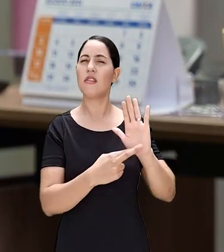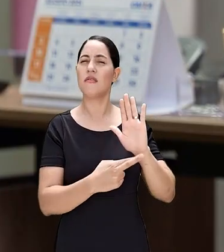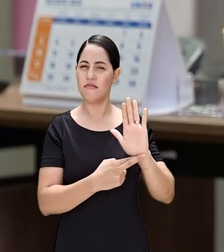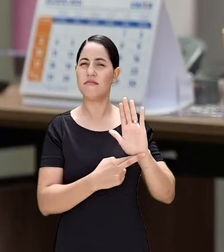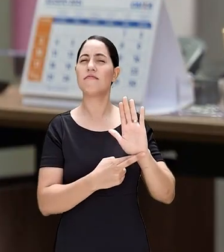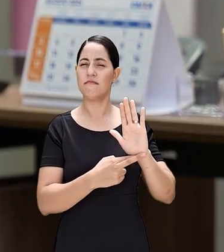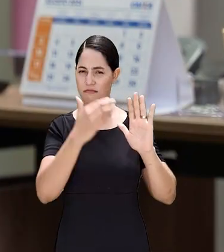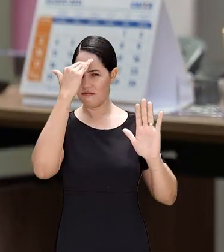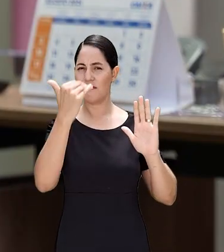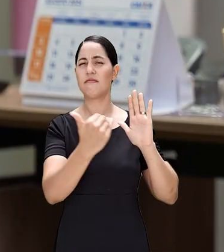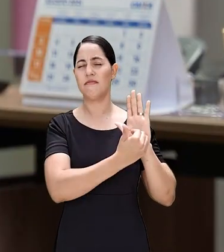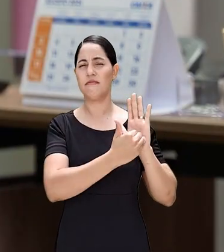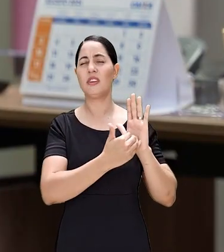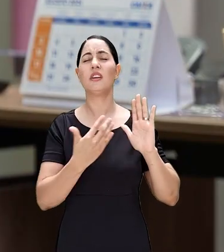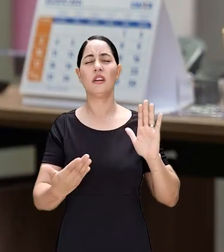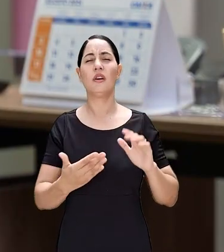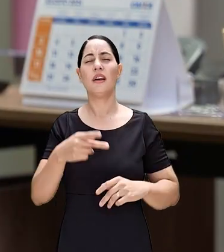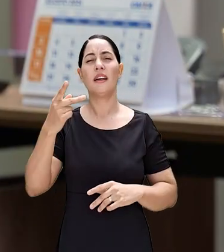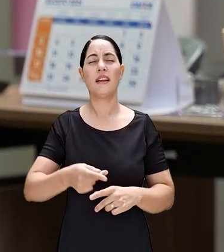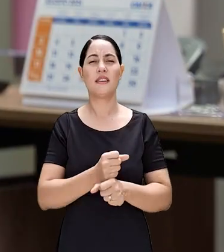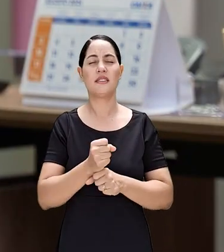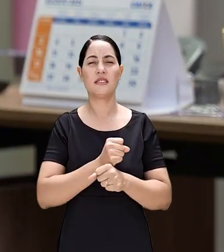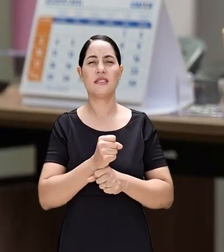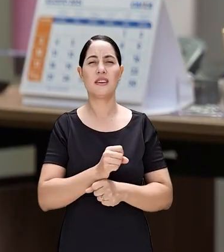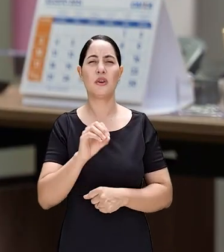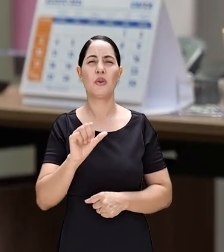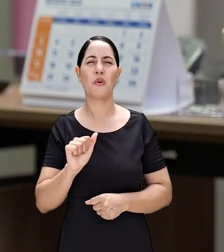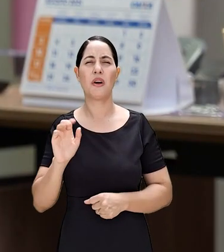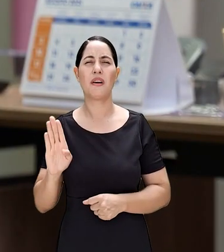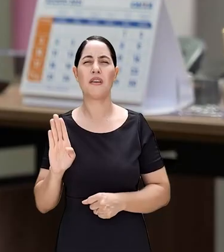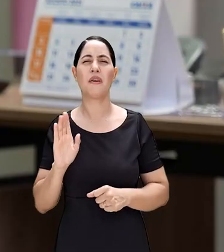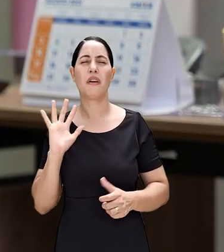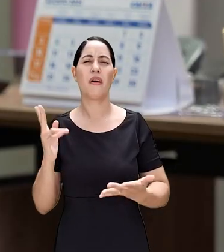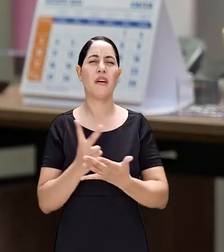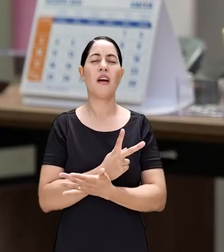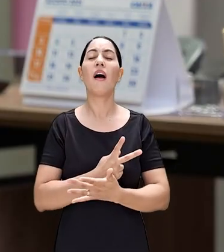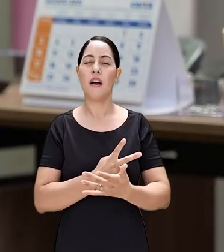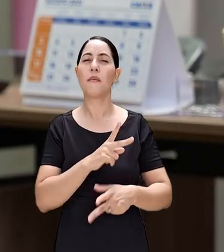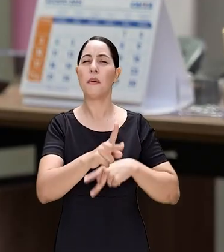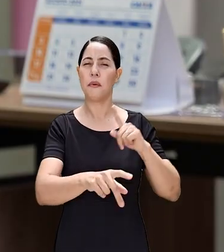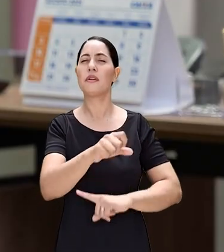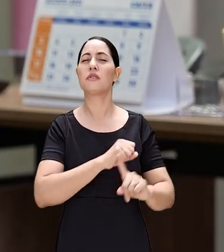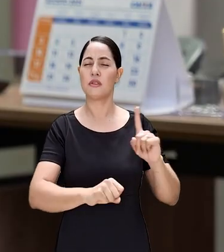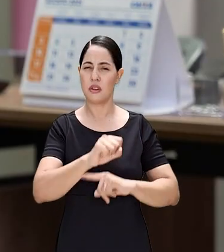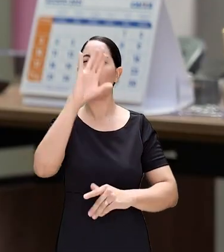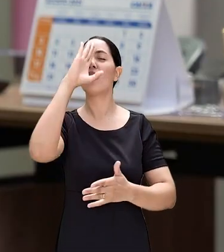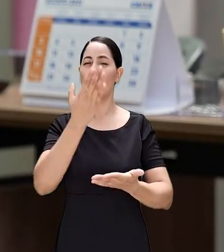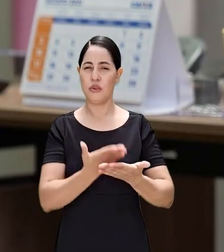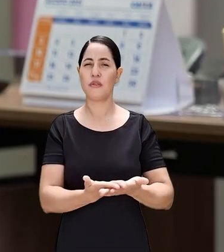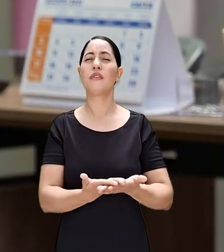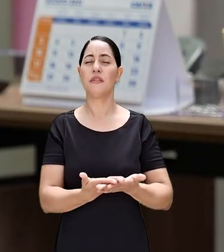atividade. Lembrando que a OAB, neste ano, ela foi tida como um dos órgãos mais confiáveis da